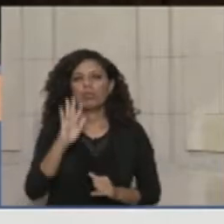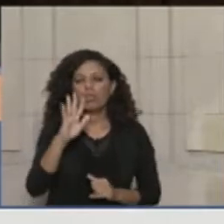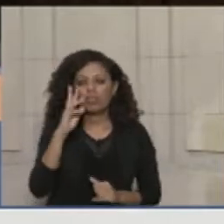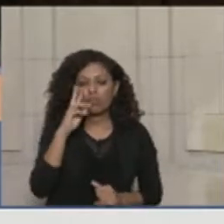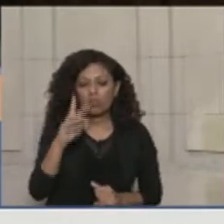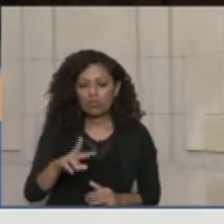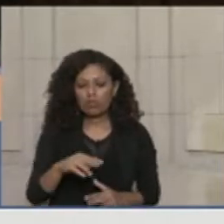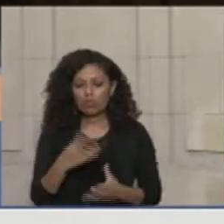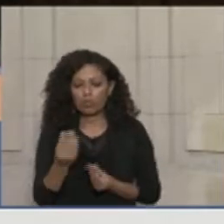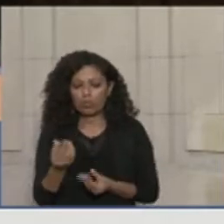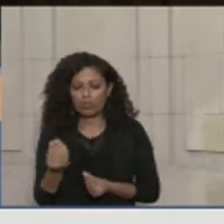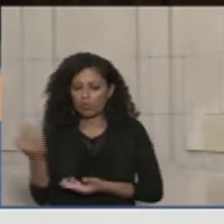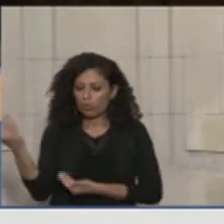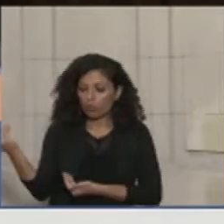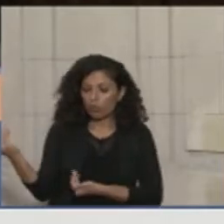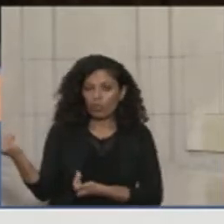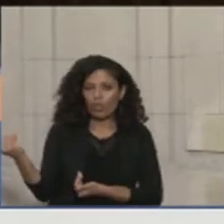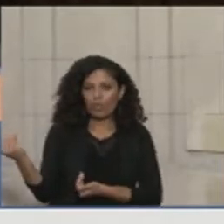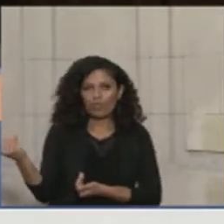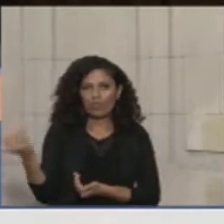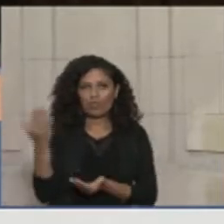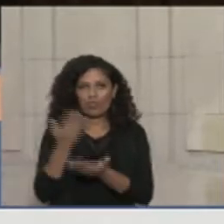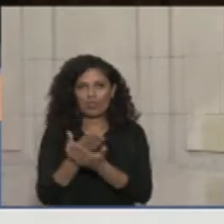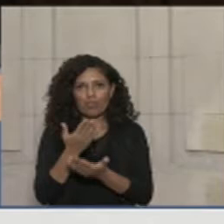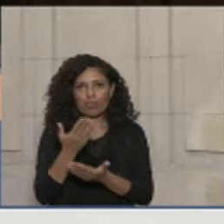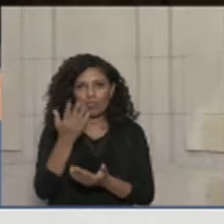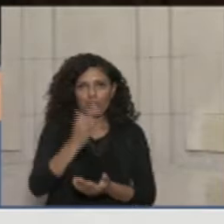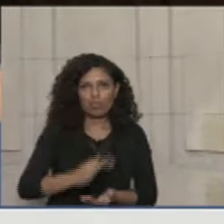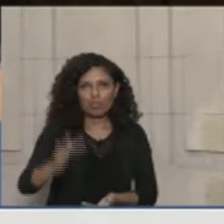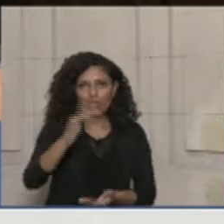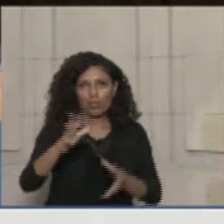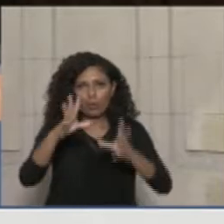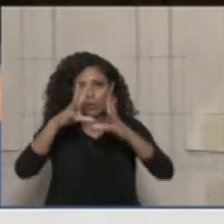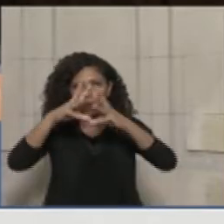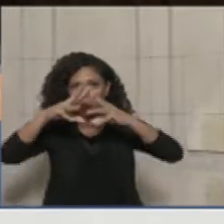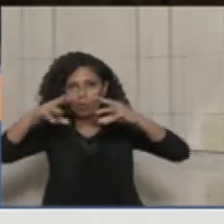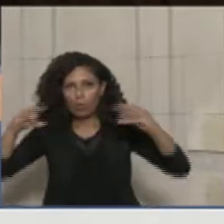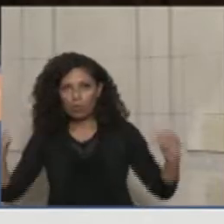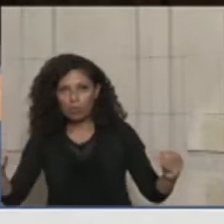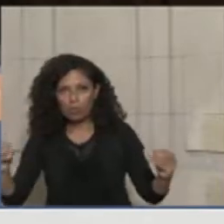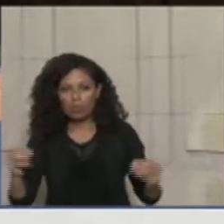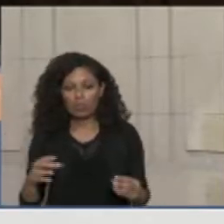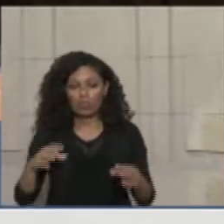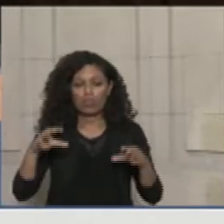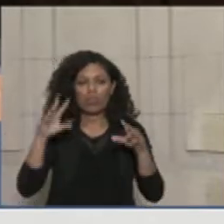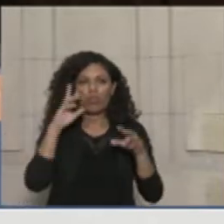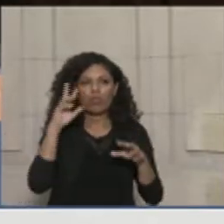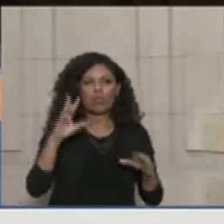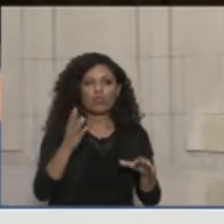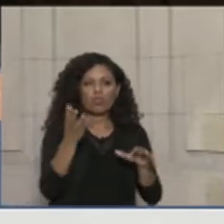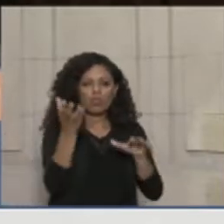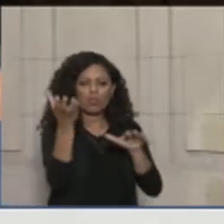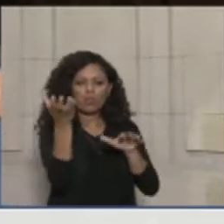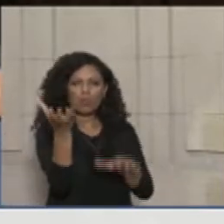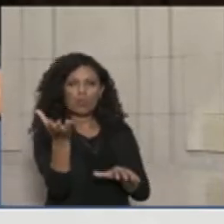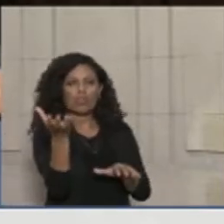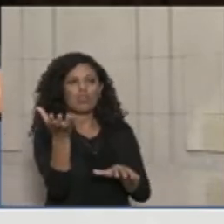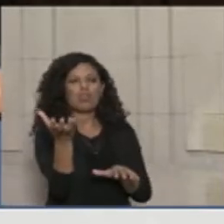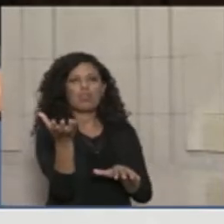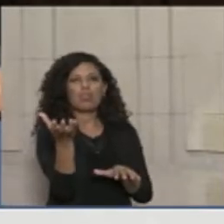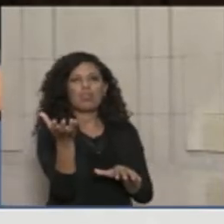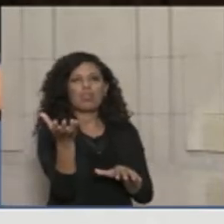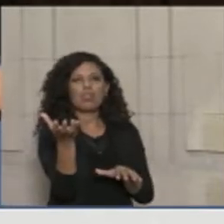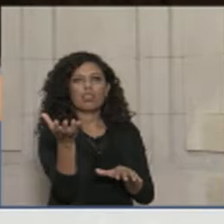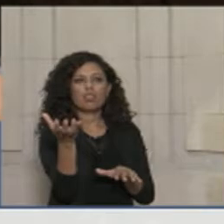muitos estudantes desaparecerem. Vi o Congresso de Biúna